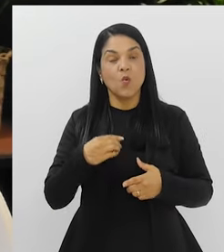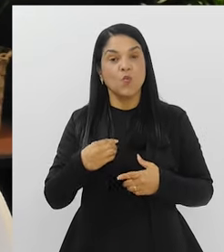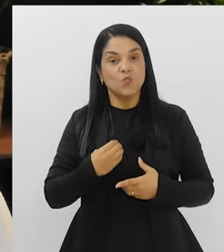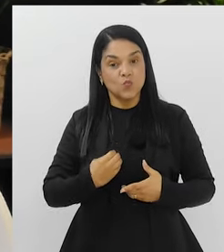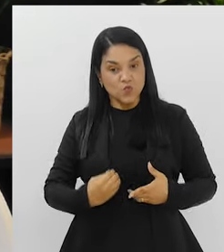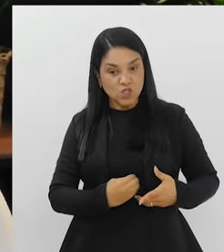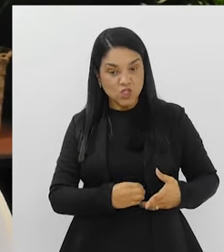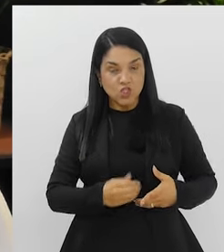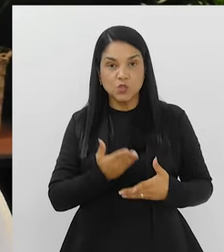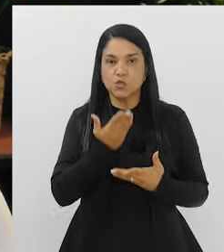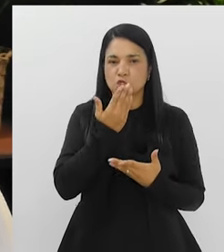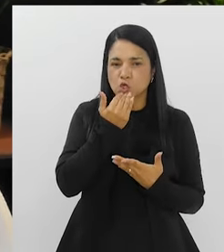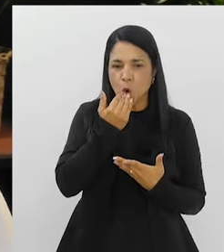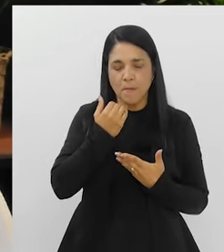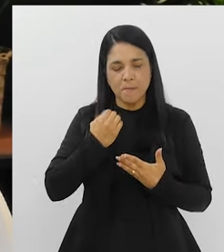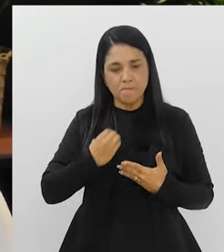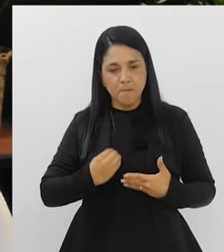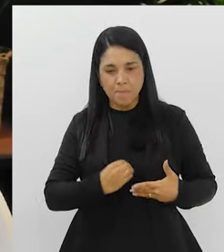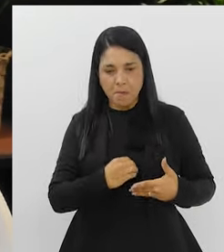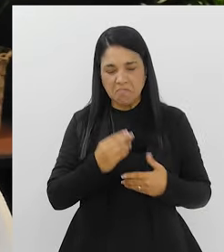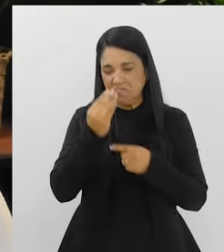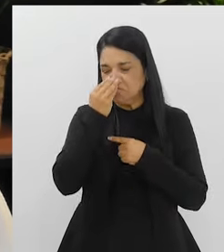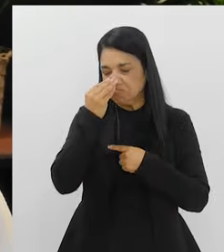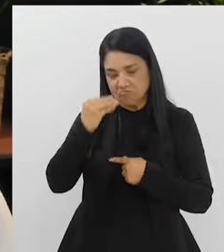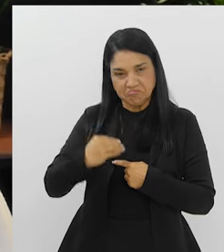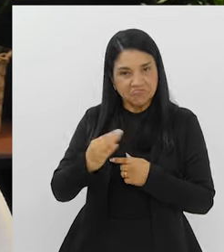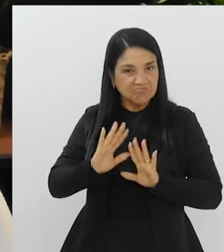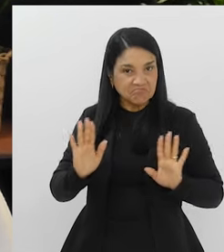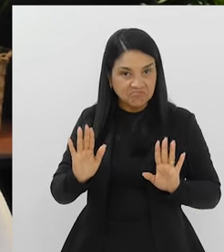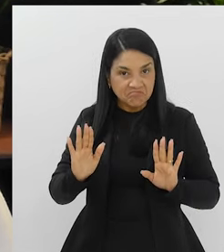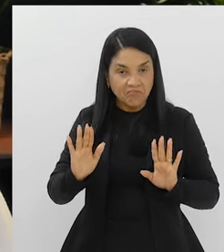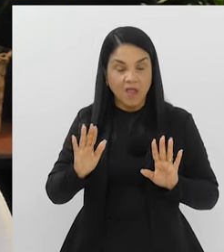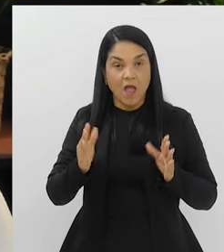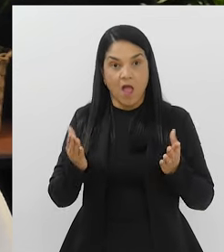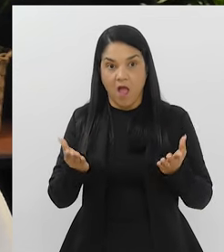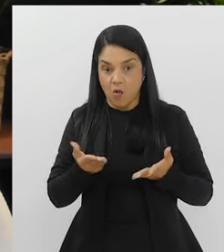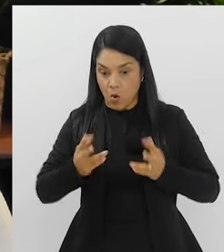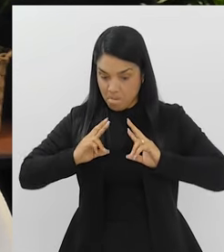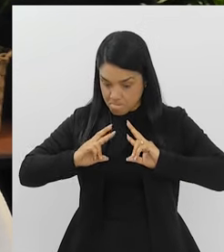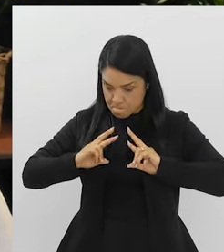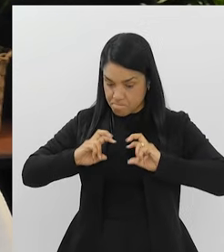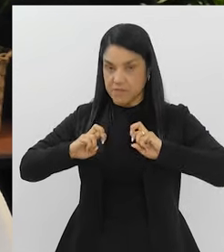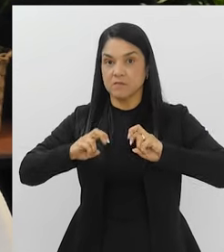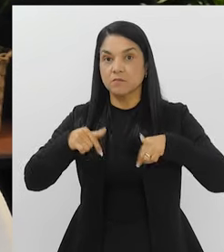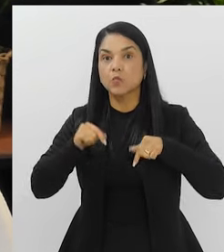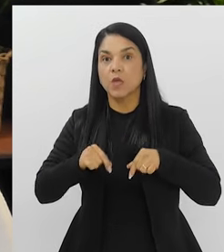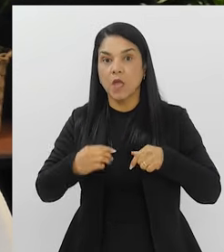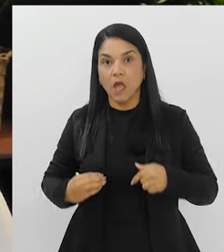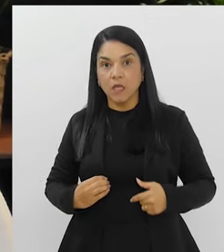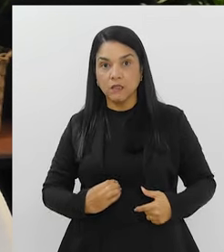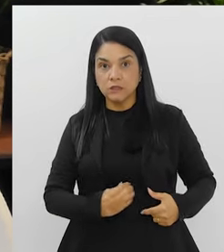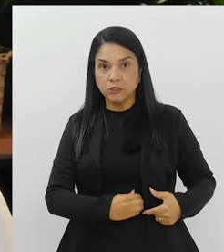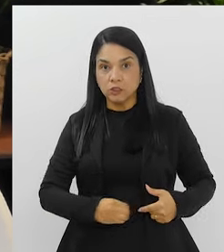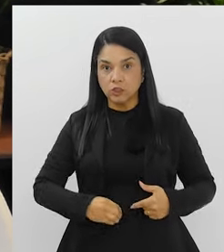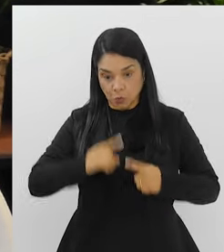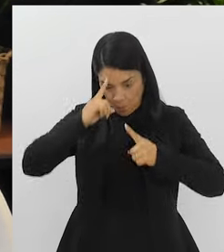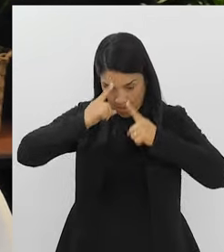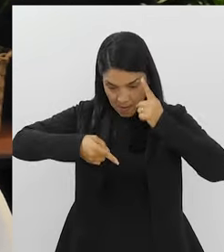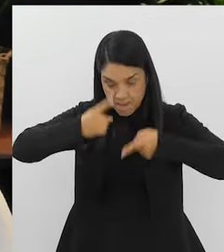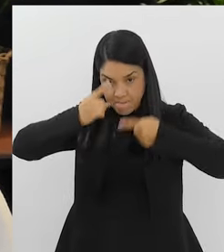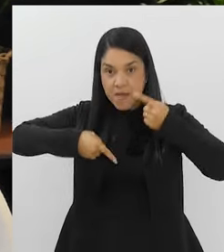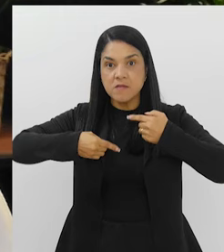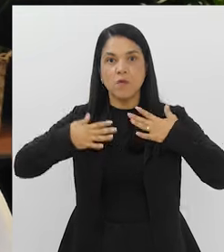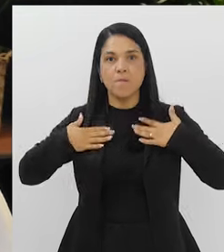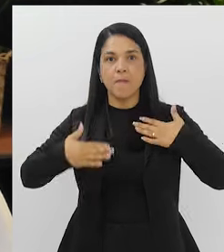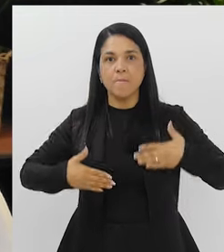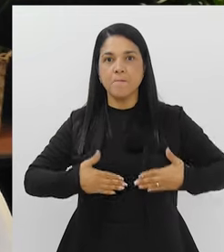foi só uma passagem do alimento e nós não ligávamos. Agora a gente percebe que o intestino, na verdade, quase comanda o